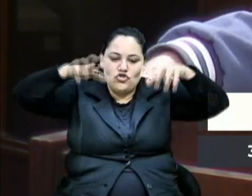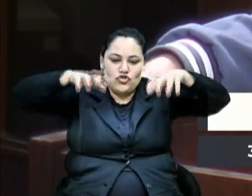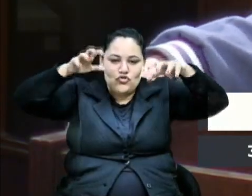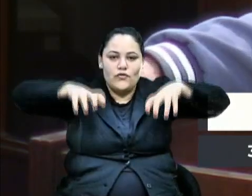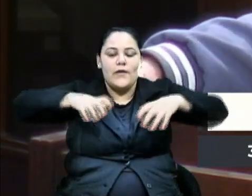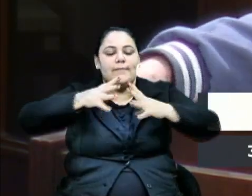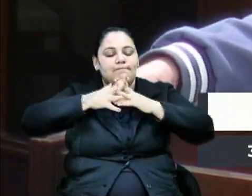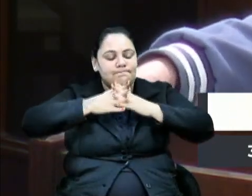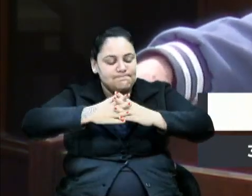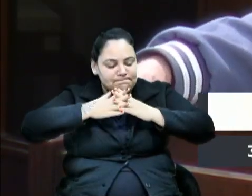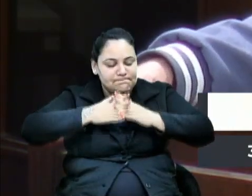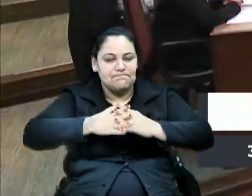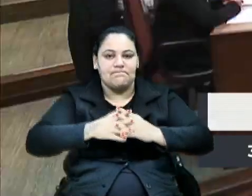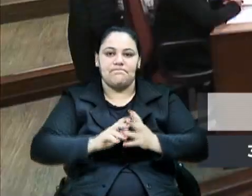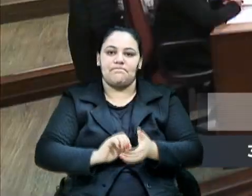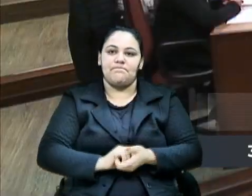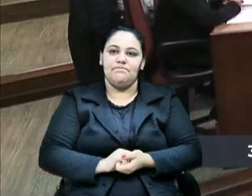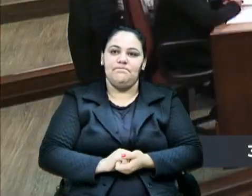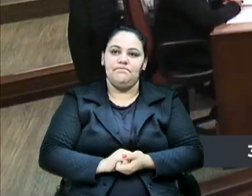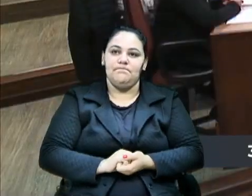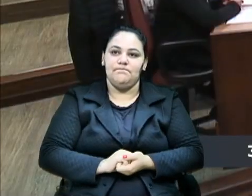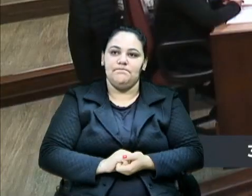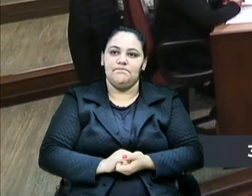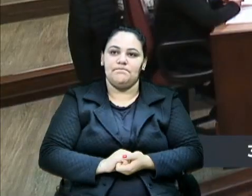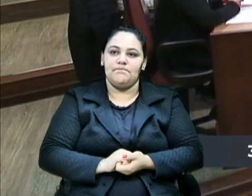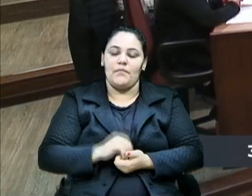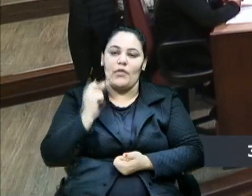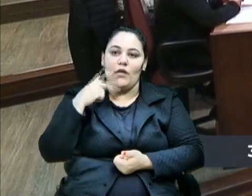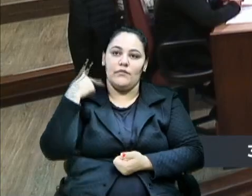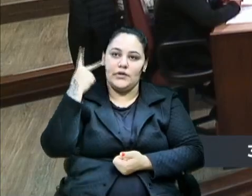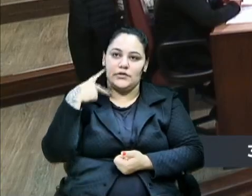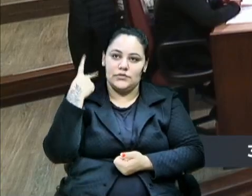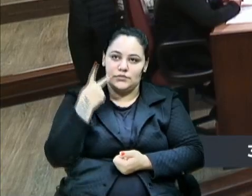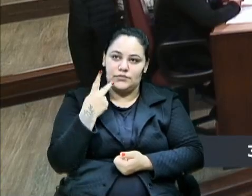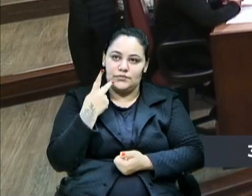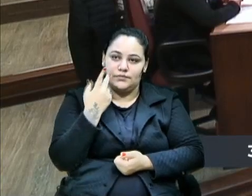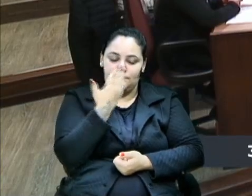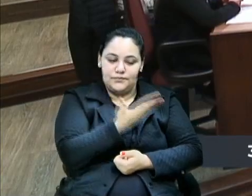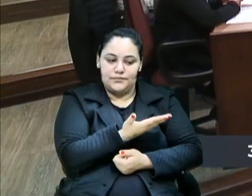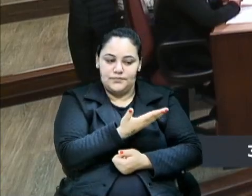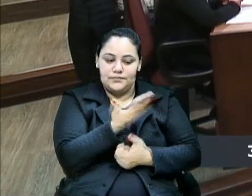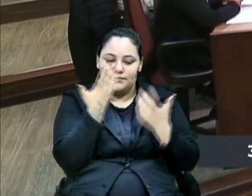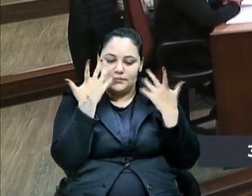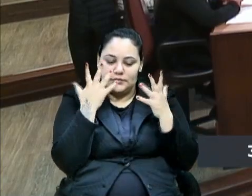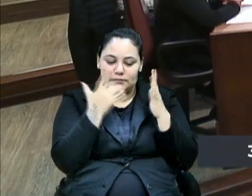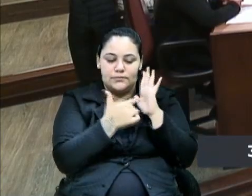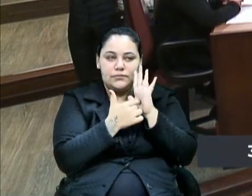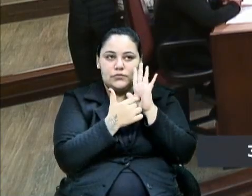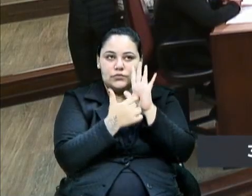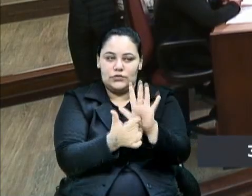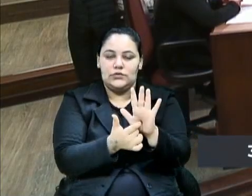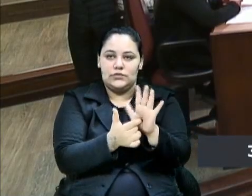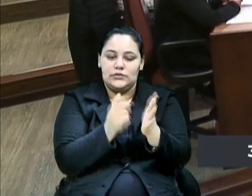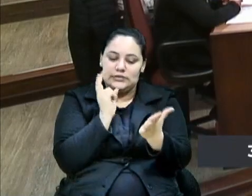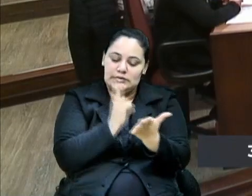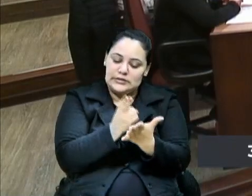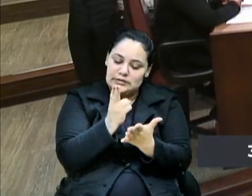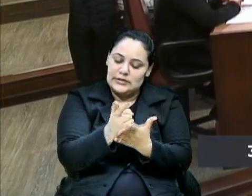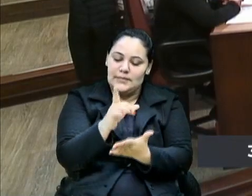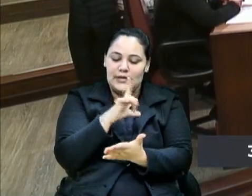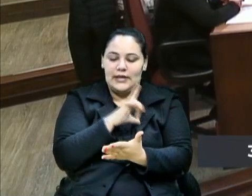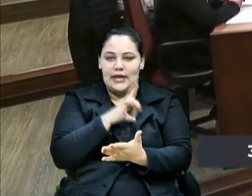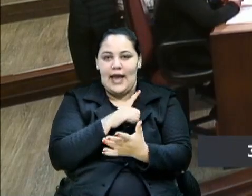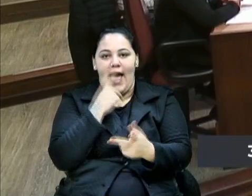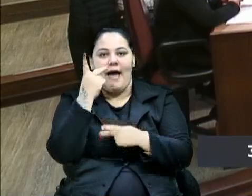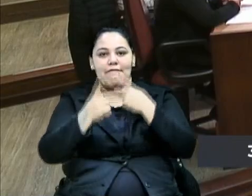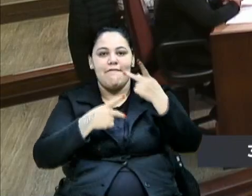Juliano. Vereador Ues, parabéns por mostrar, porque muitas vezes tem o discurso, mas não